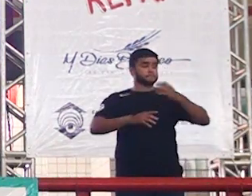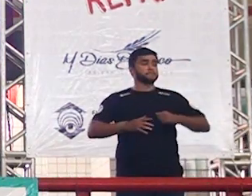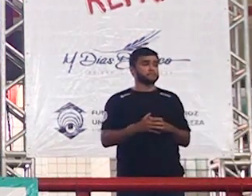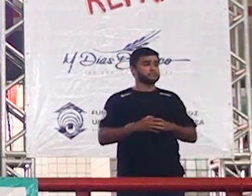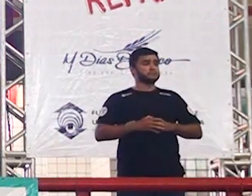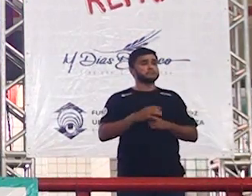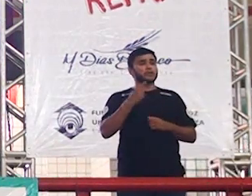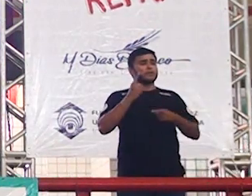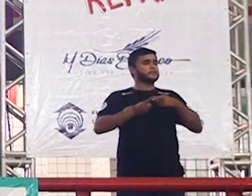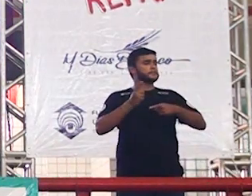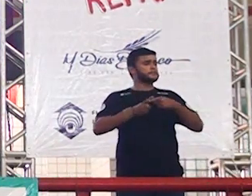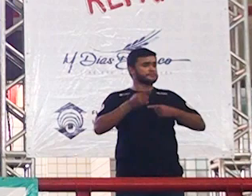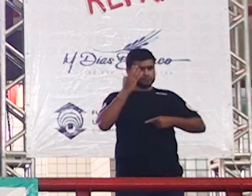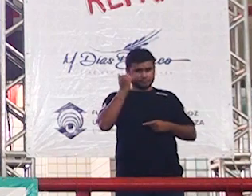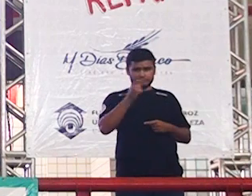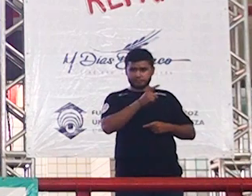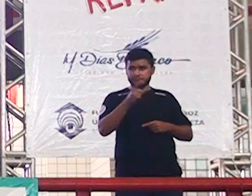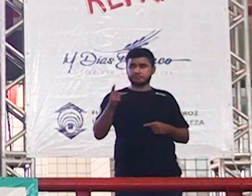Adivinha por quê?